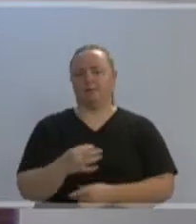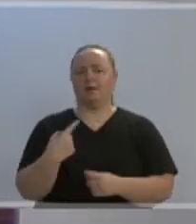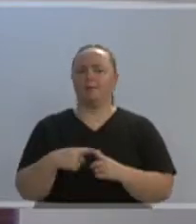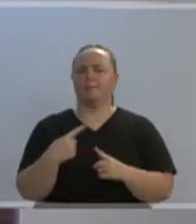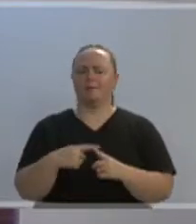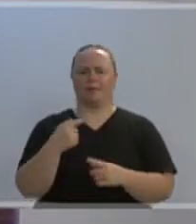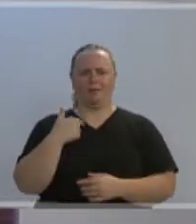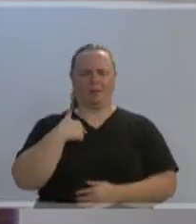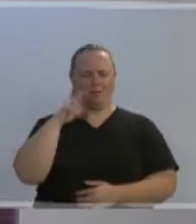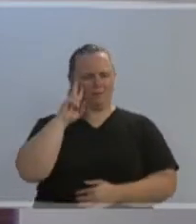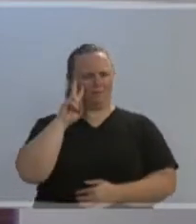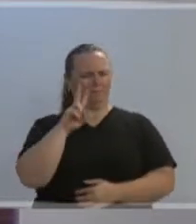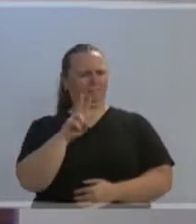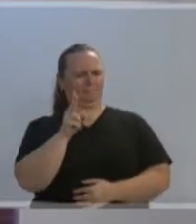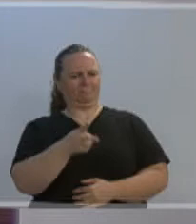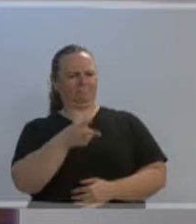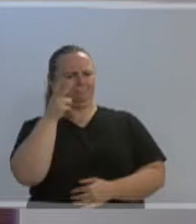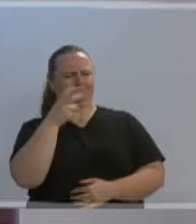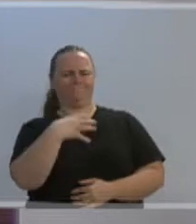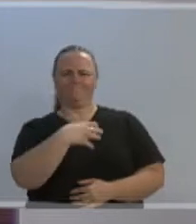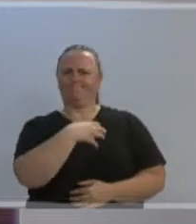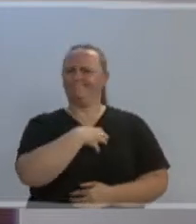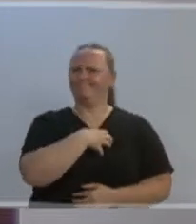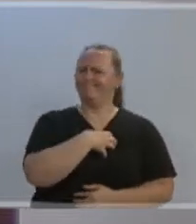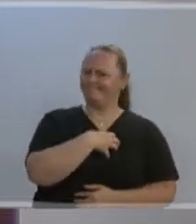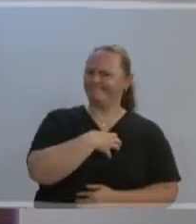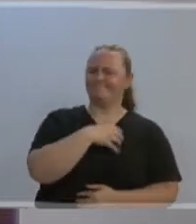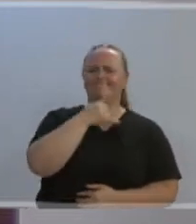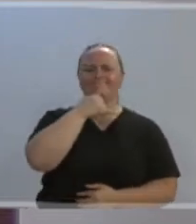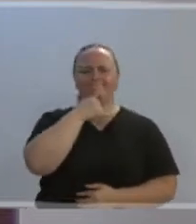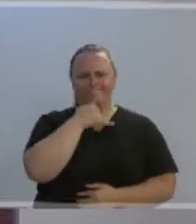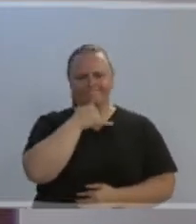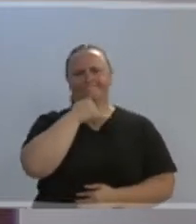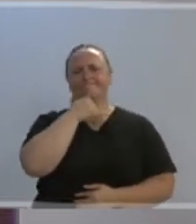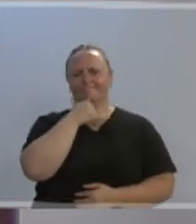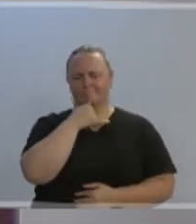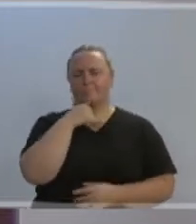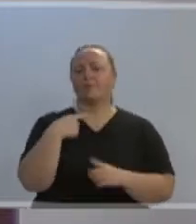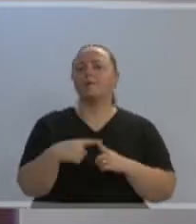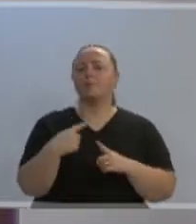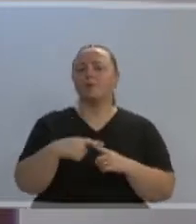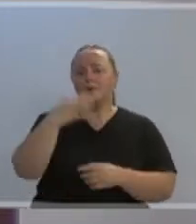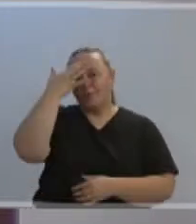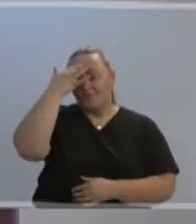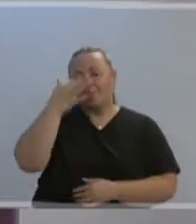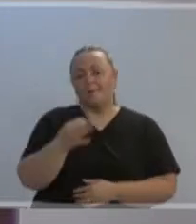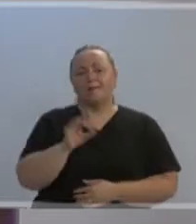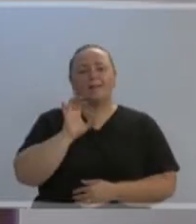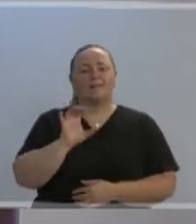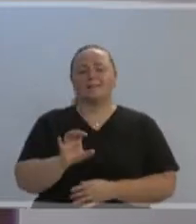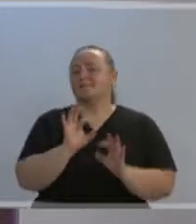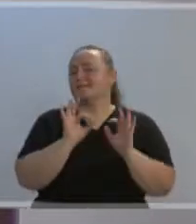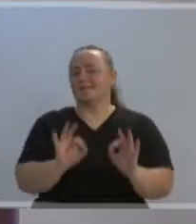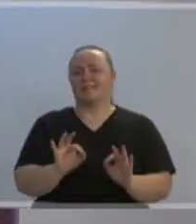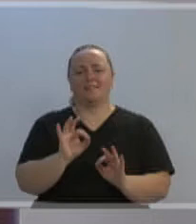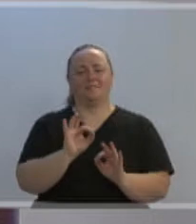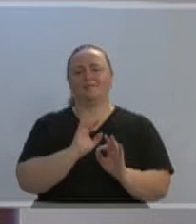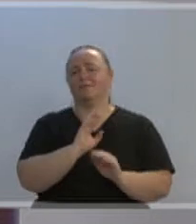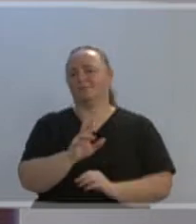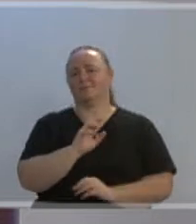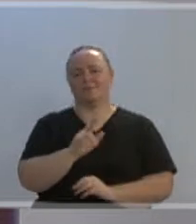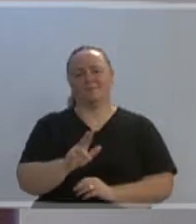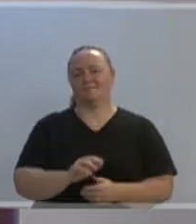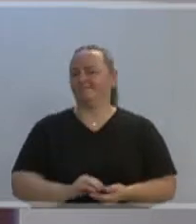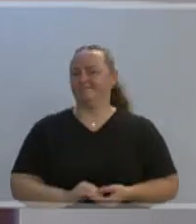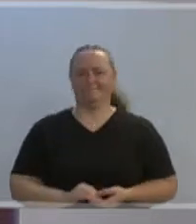fora, causa na gente uma certa tristeza por entender e compreender que não é o caminho certo, não é o caminho de valorização